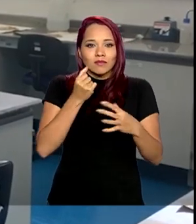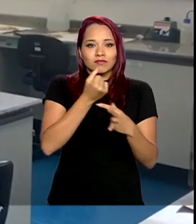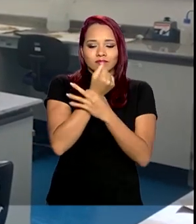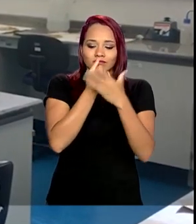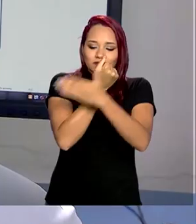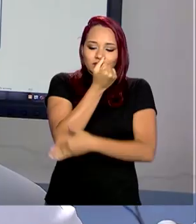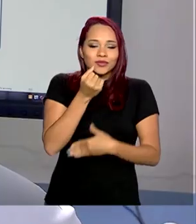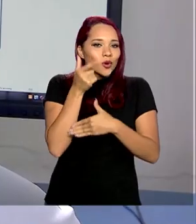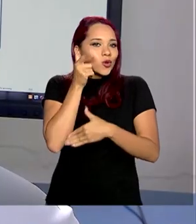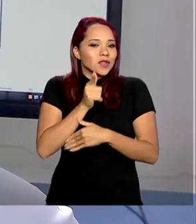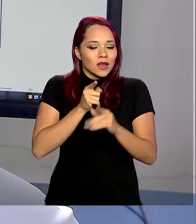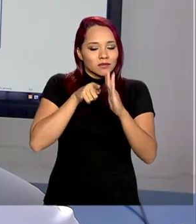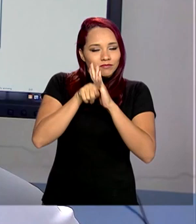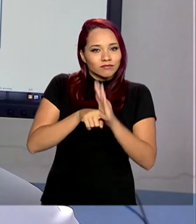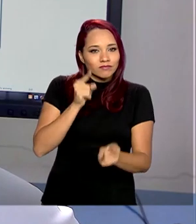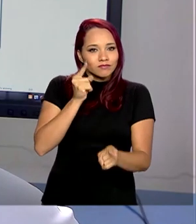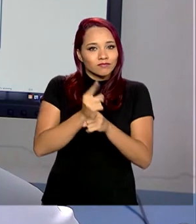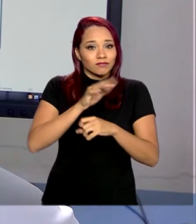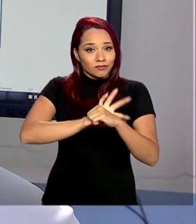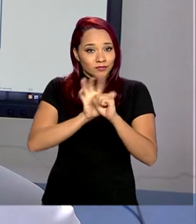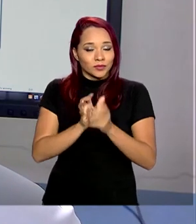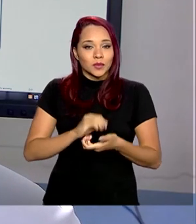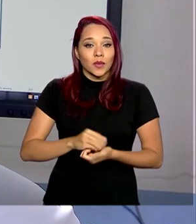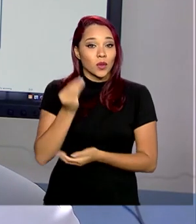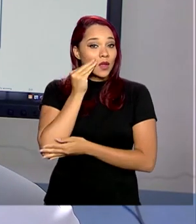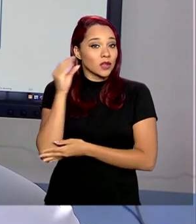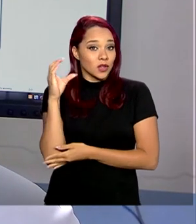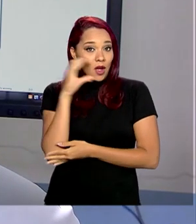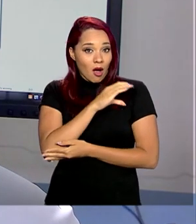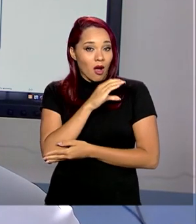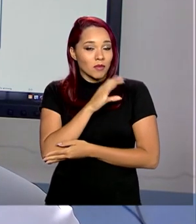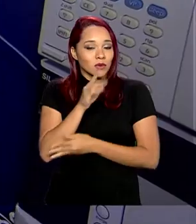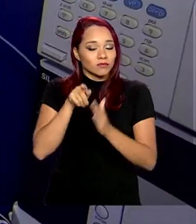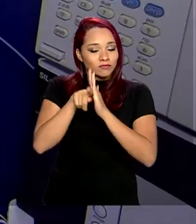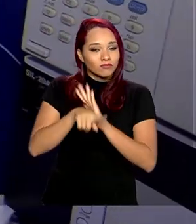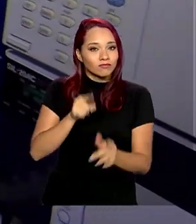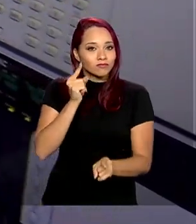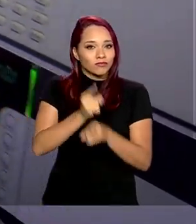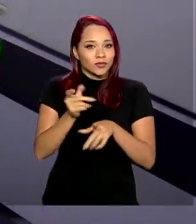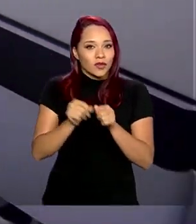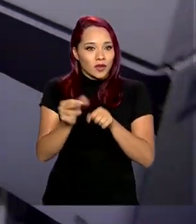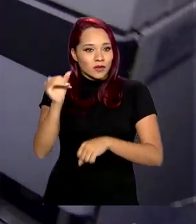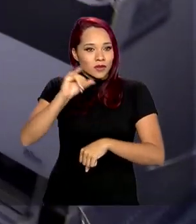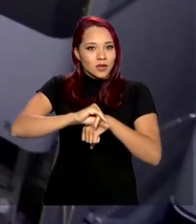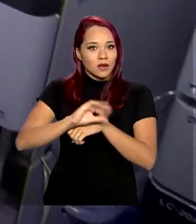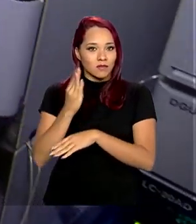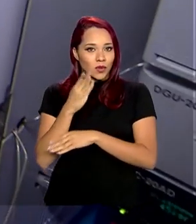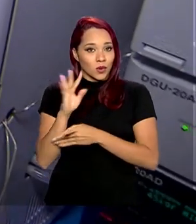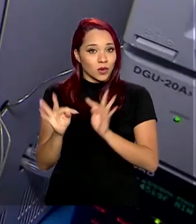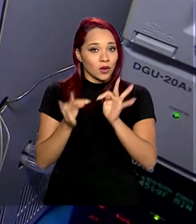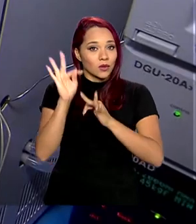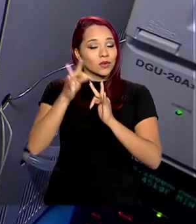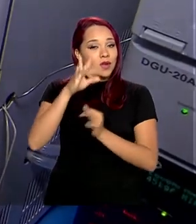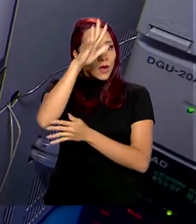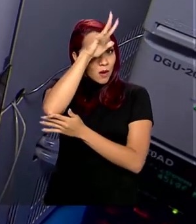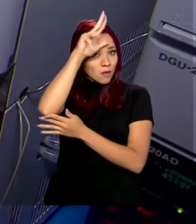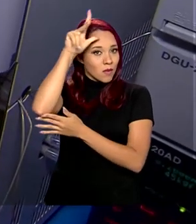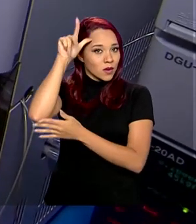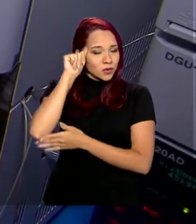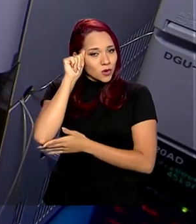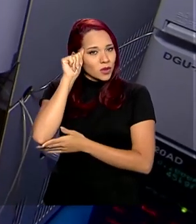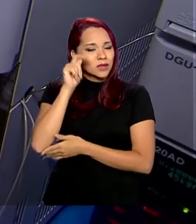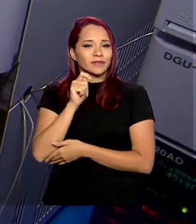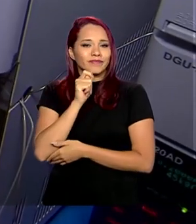Covid-19. Os testes rápidos de diagnóstico produzidos pelo Centro de Biotecnologia da Amazônia